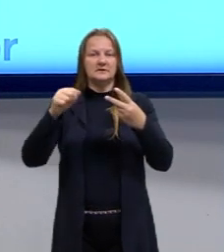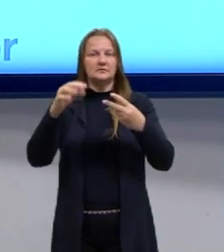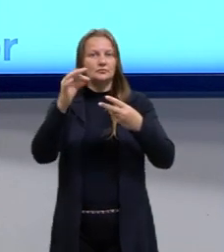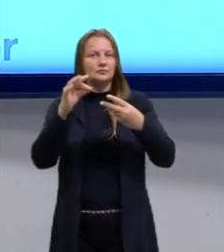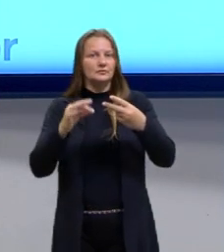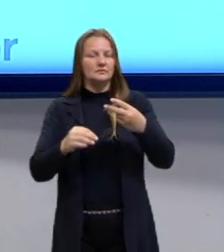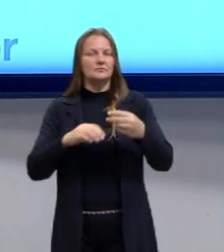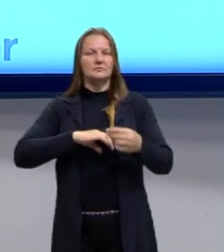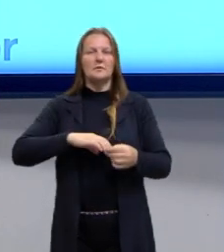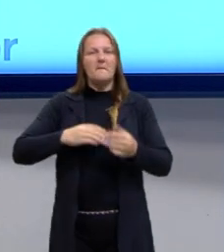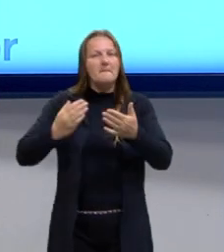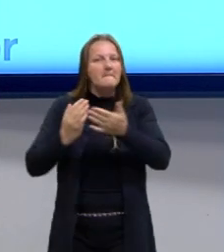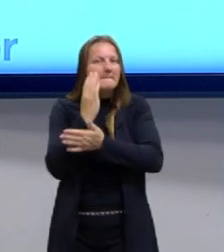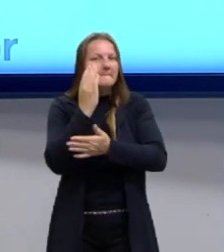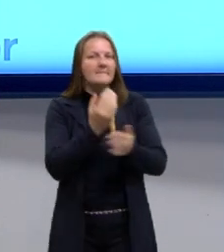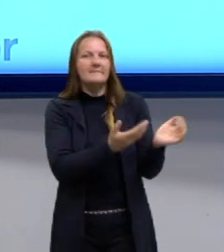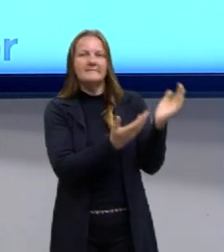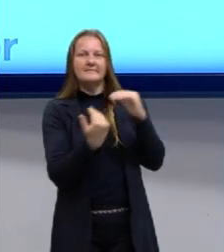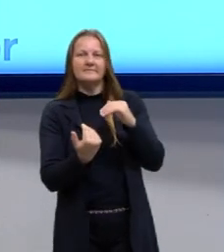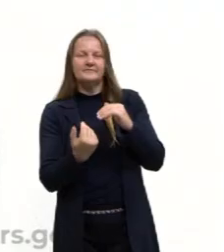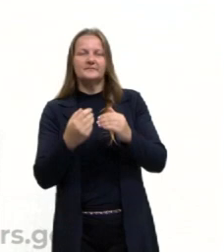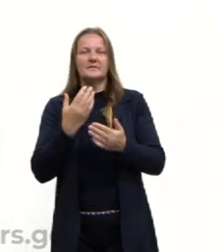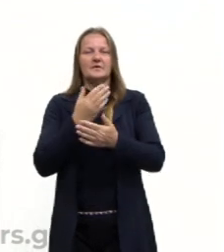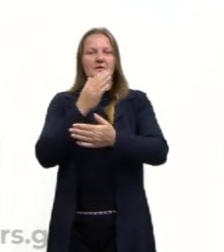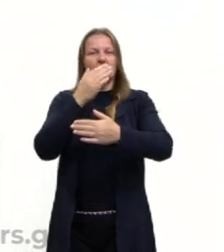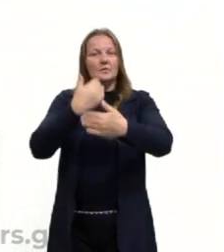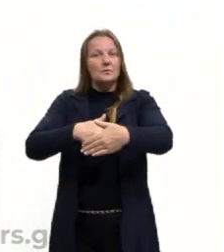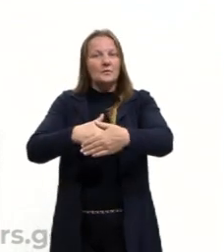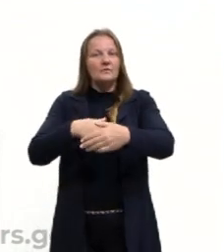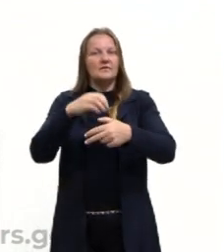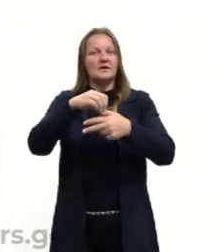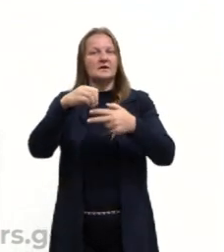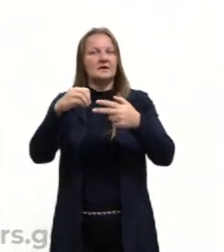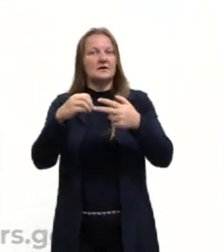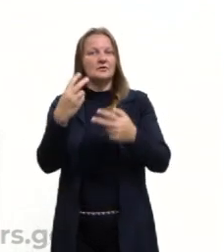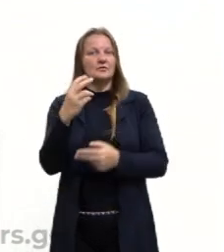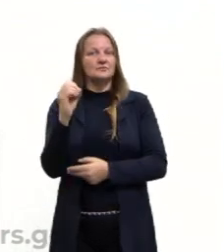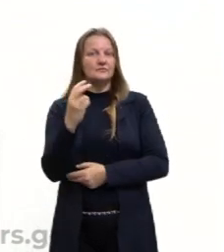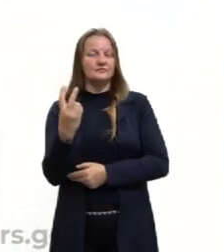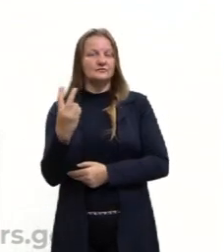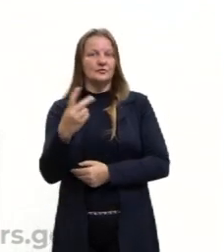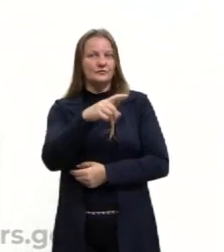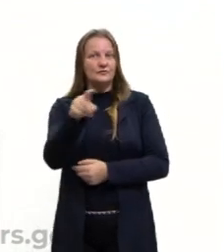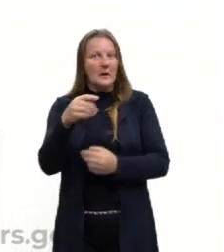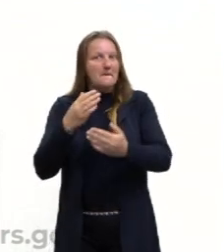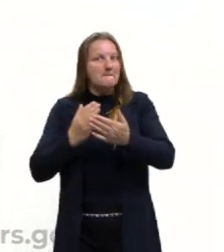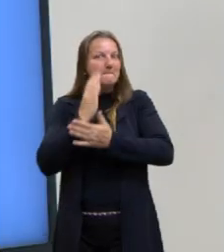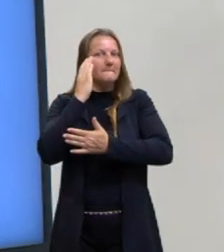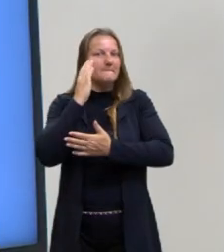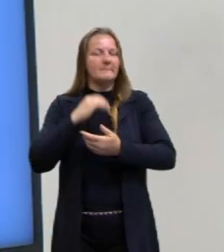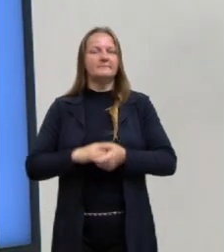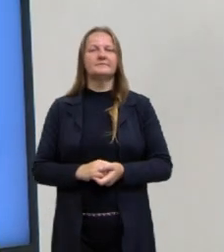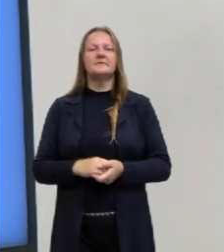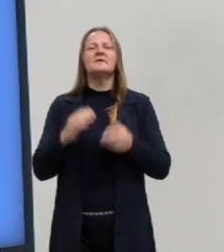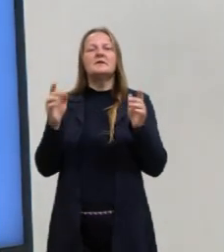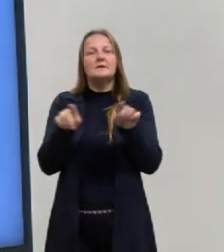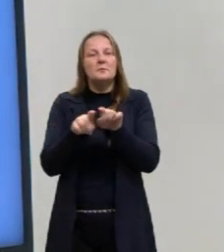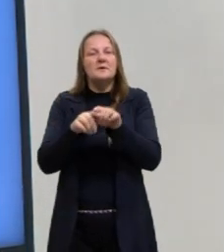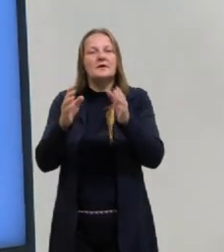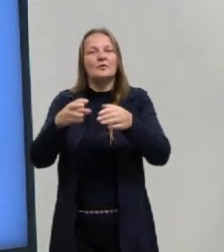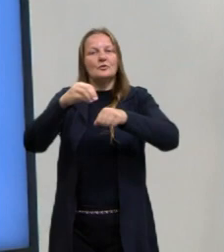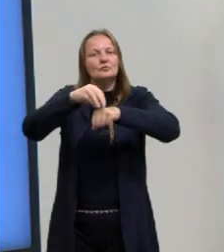lá partiu passar partiu passar Enem 2022 antes disso já te dando algumas dicas tendo em vista que o enem está chegando